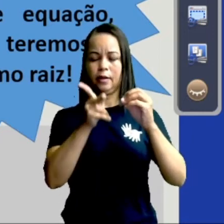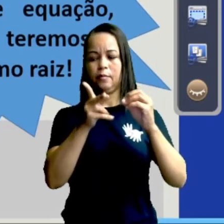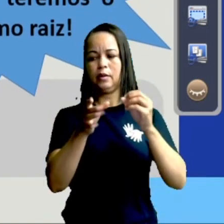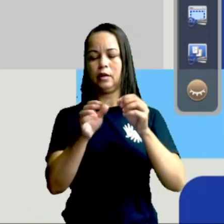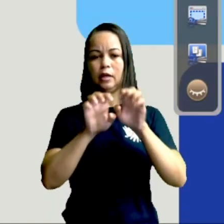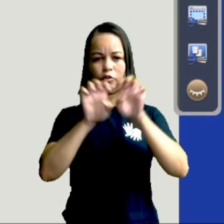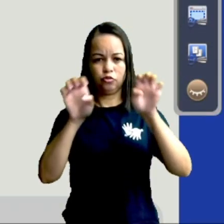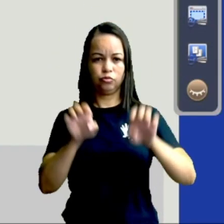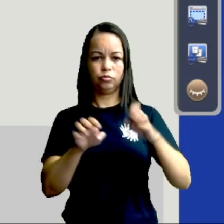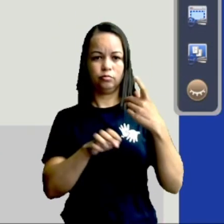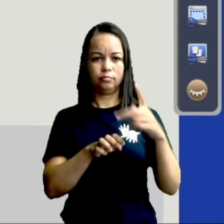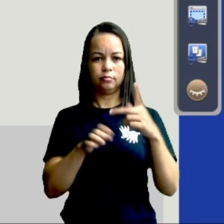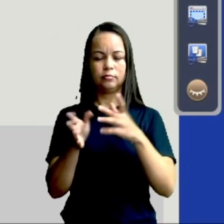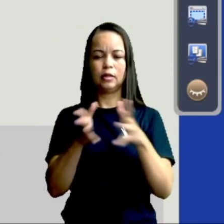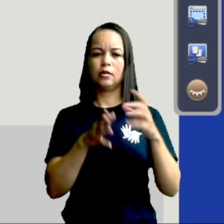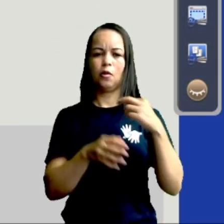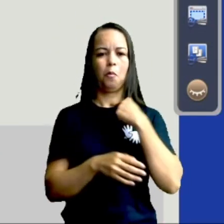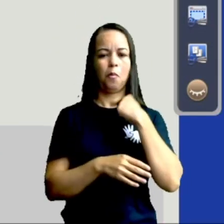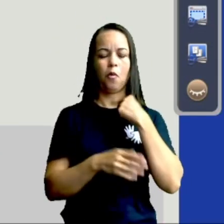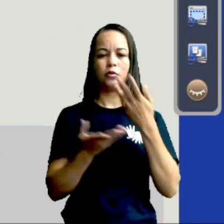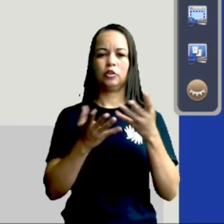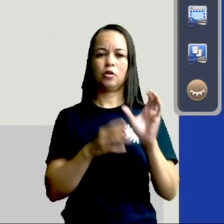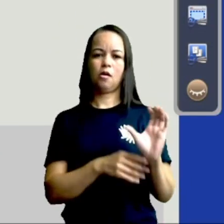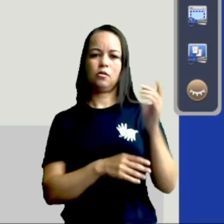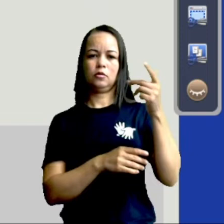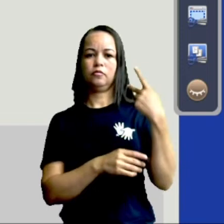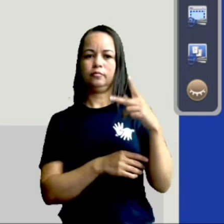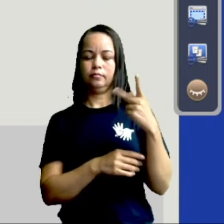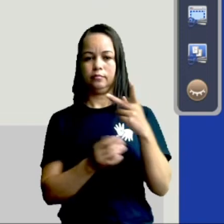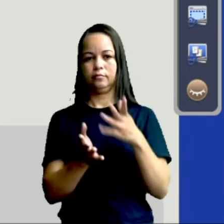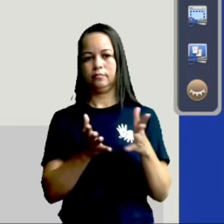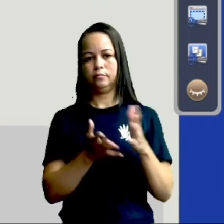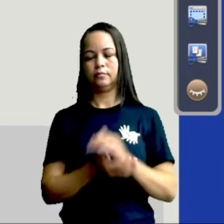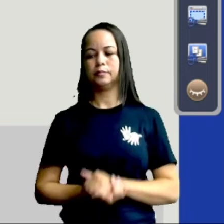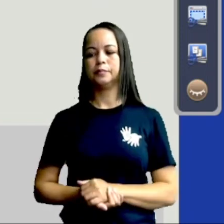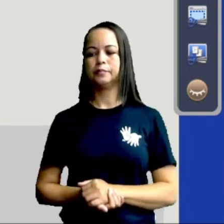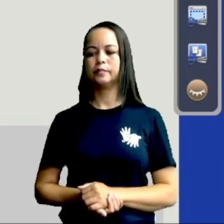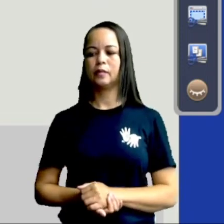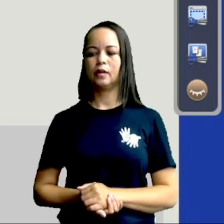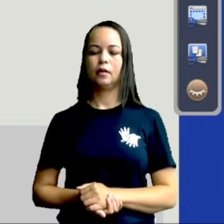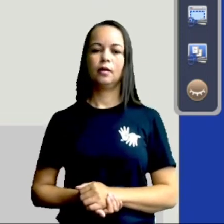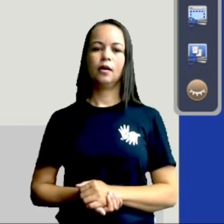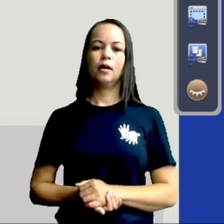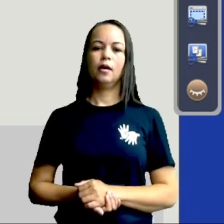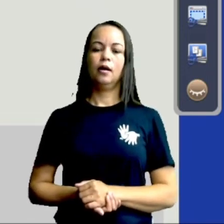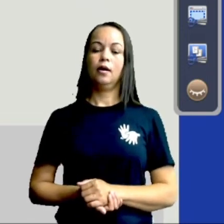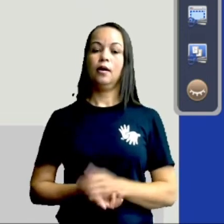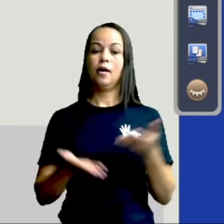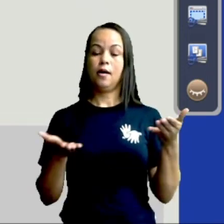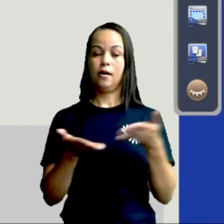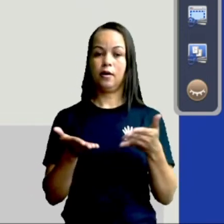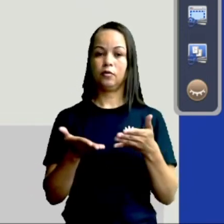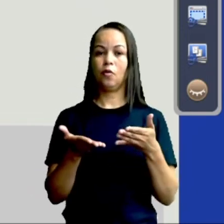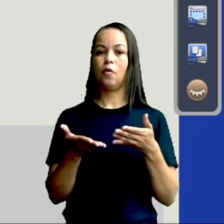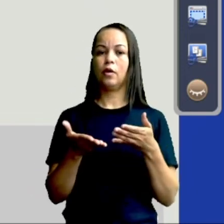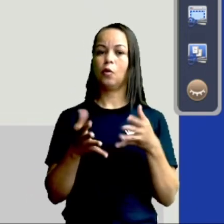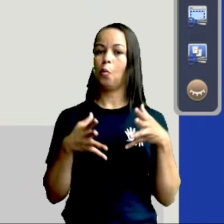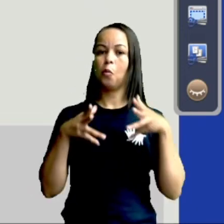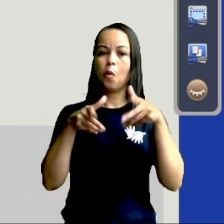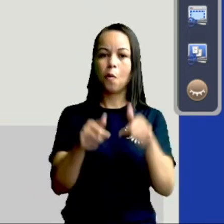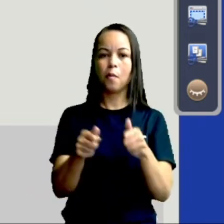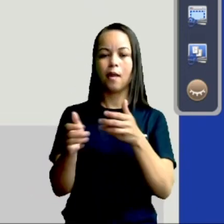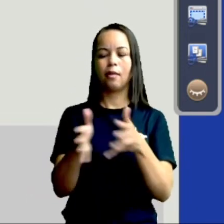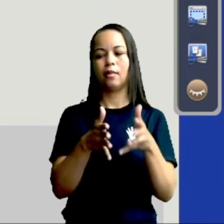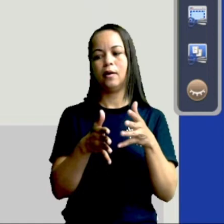Não pode deixar de ter solução nesse tipo de equação, tá bom? E agora na forma completa. Como eu já